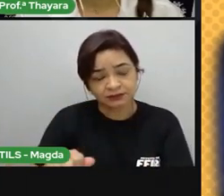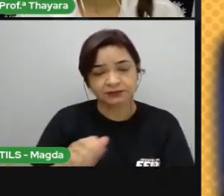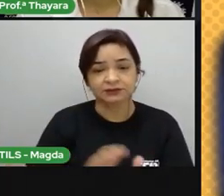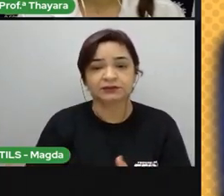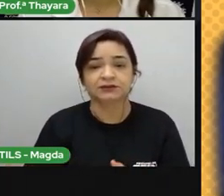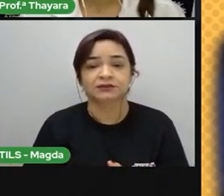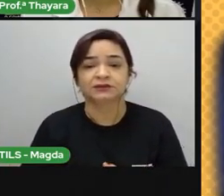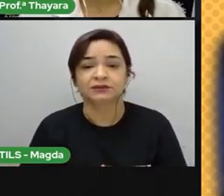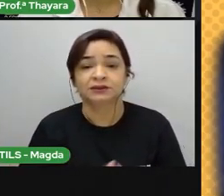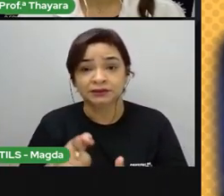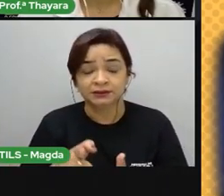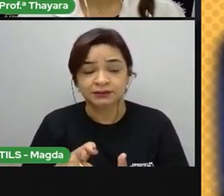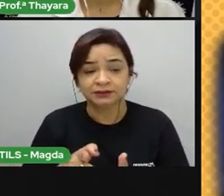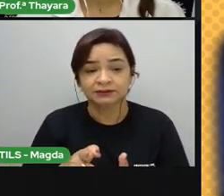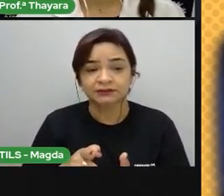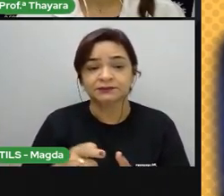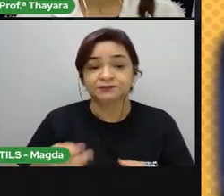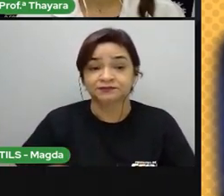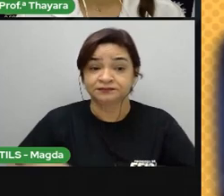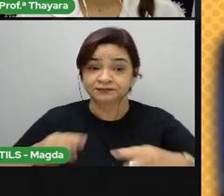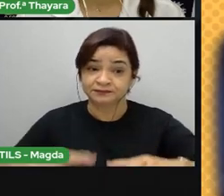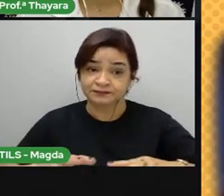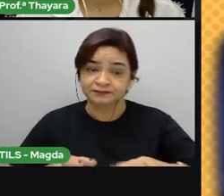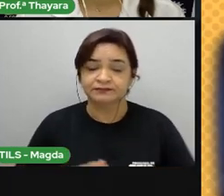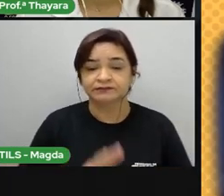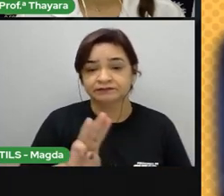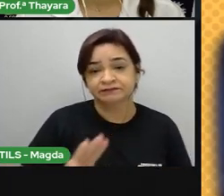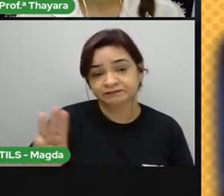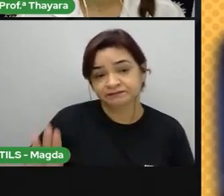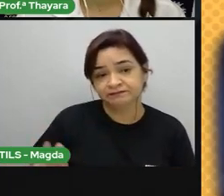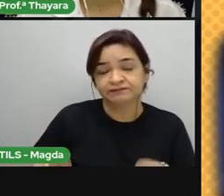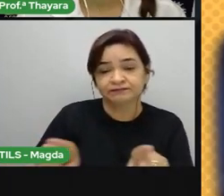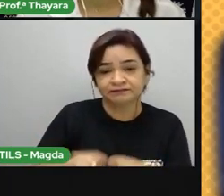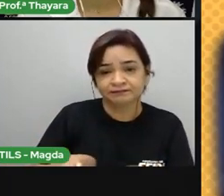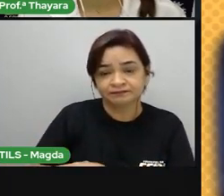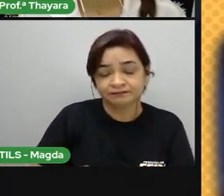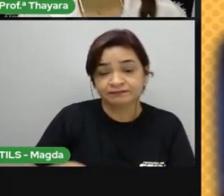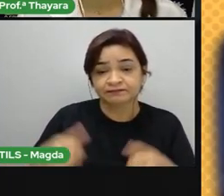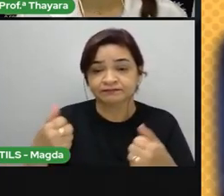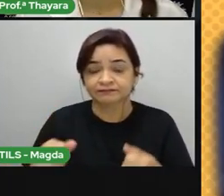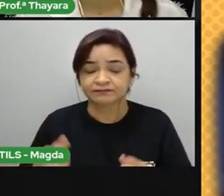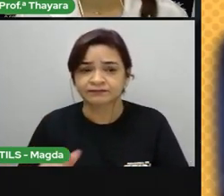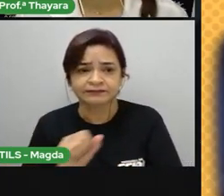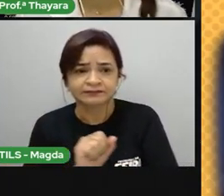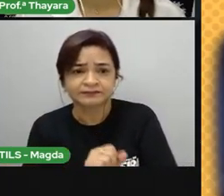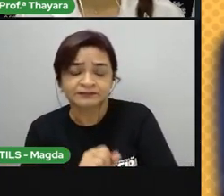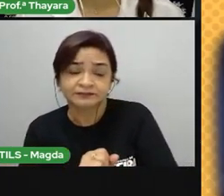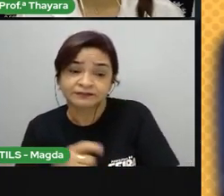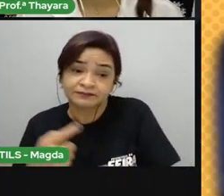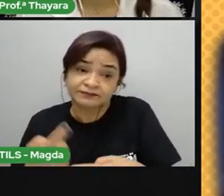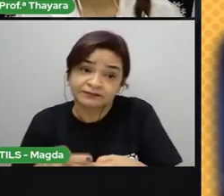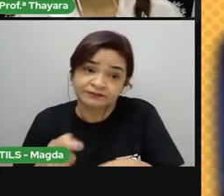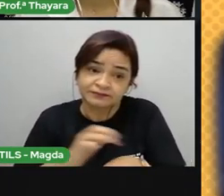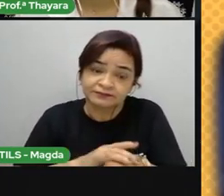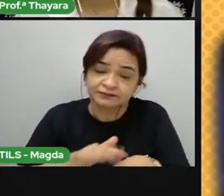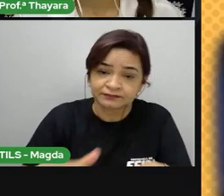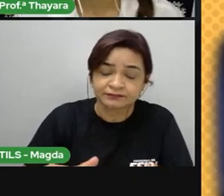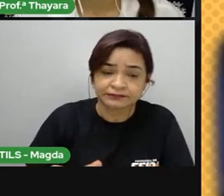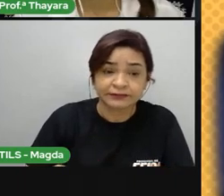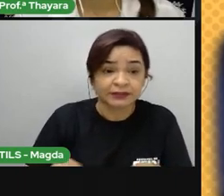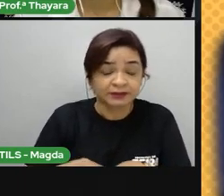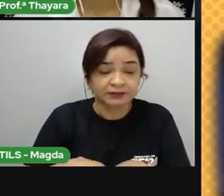programa Catalina, eles lembram que precisaram interromper brevemente suas atividades, não só pela pandemia, mas também por conta de